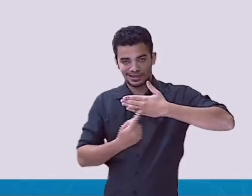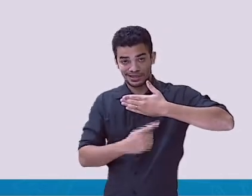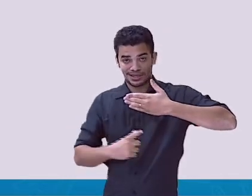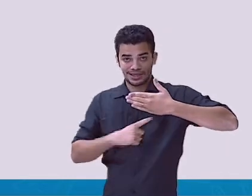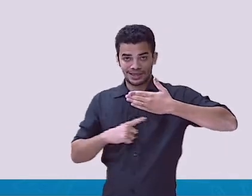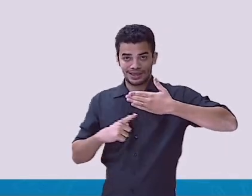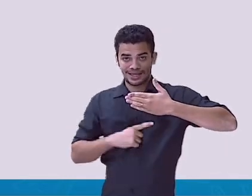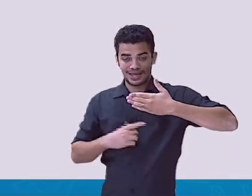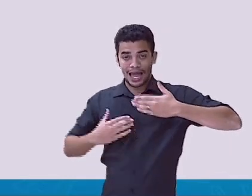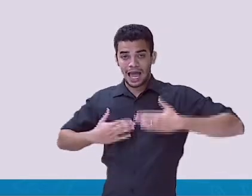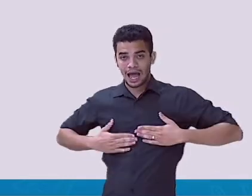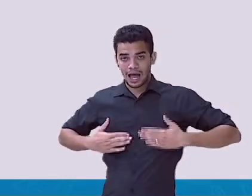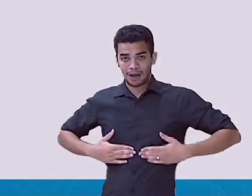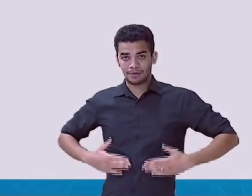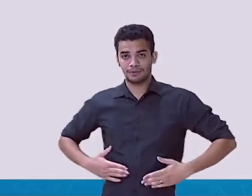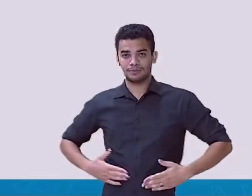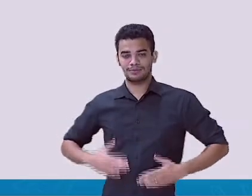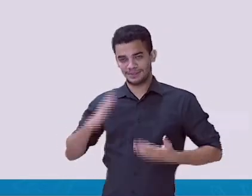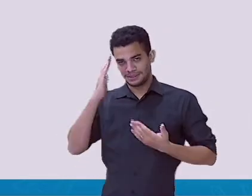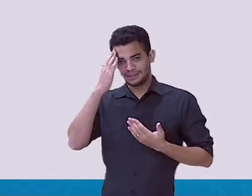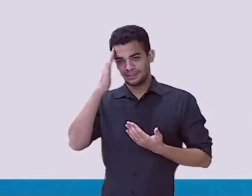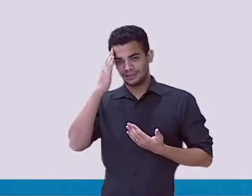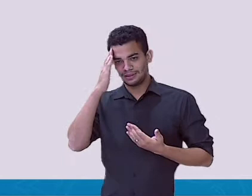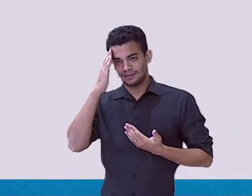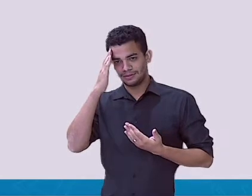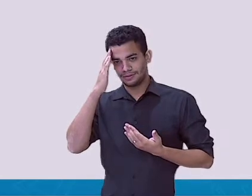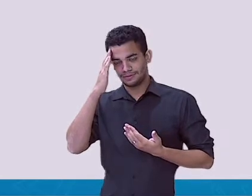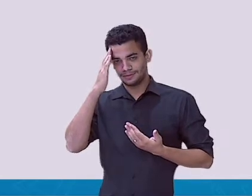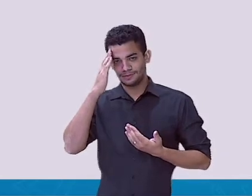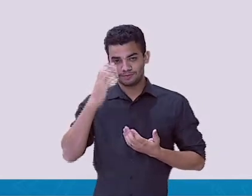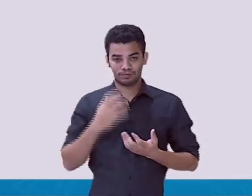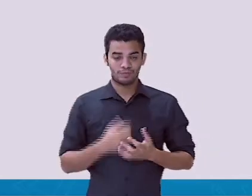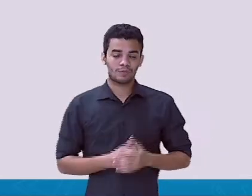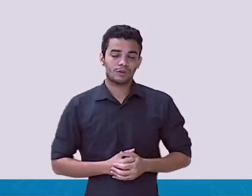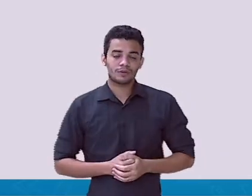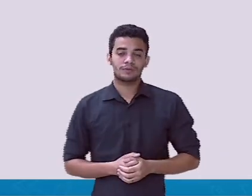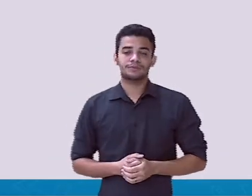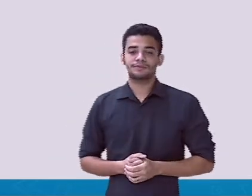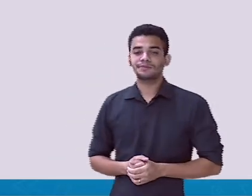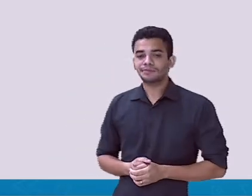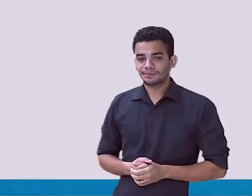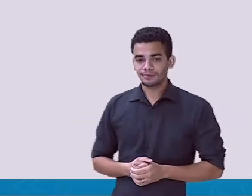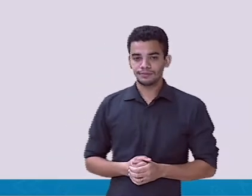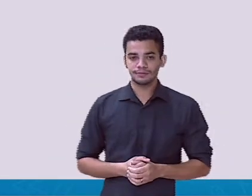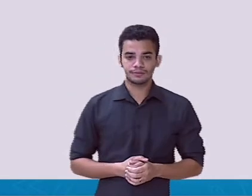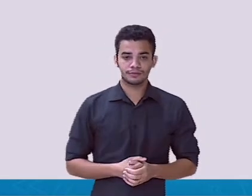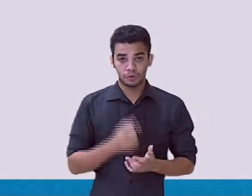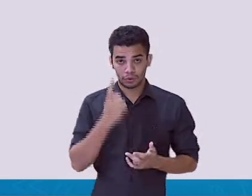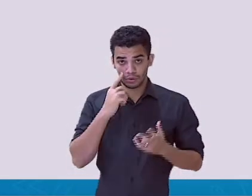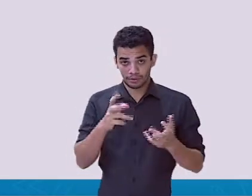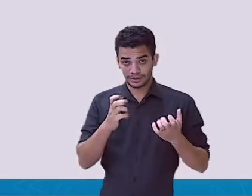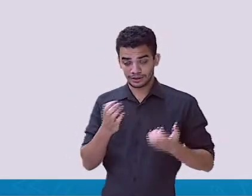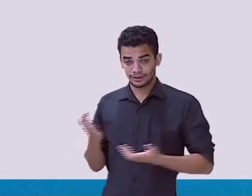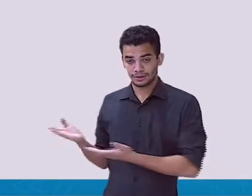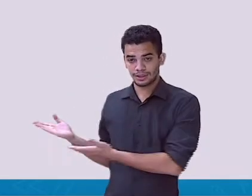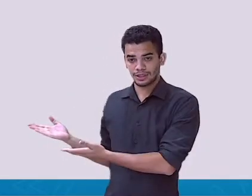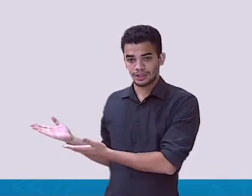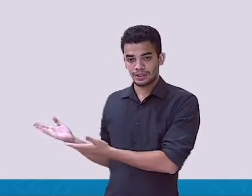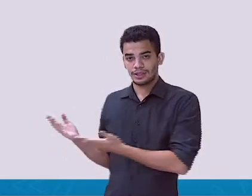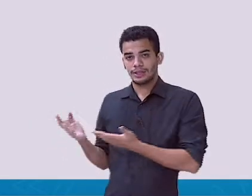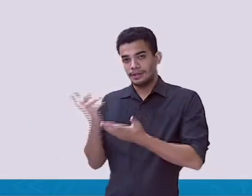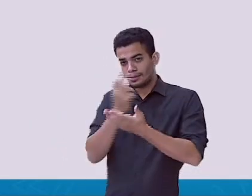são seres que são extremamente sensoriais. O que mais? Olha bem.